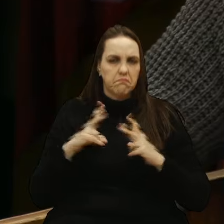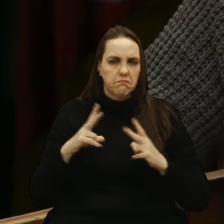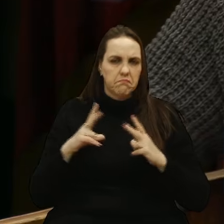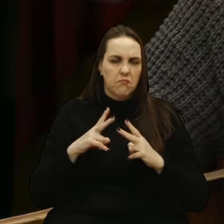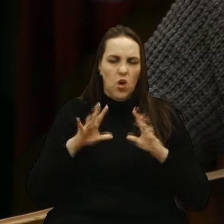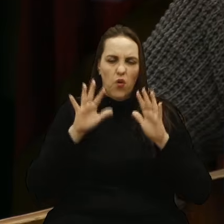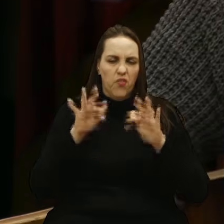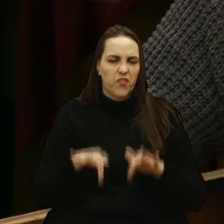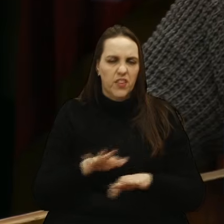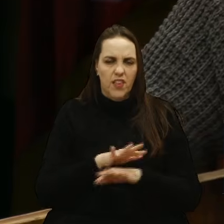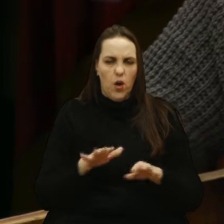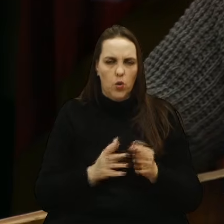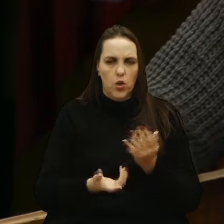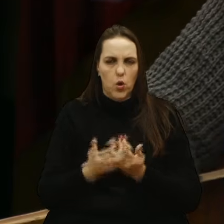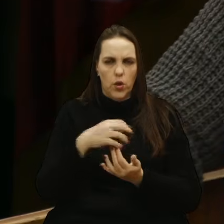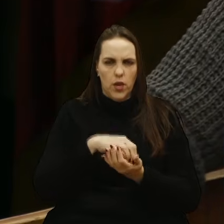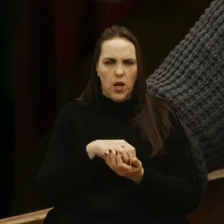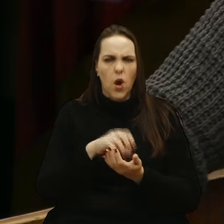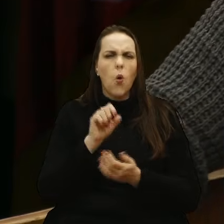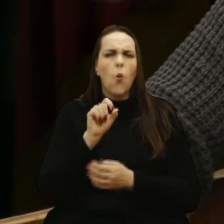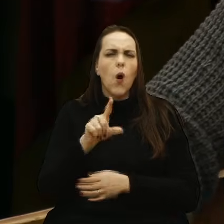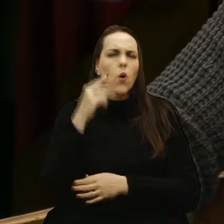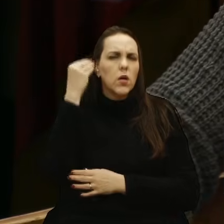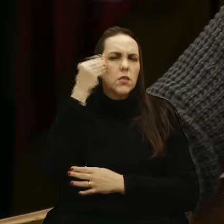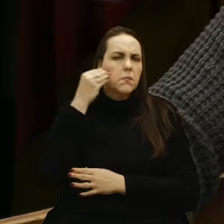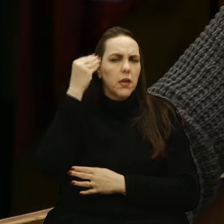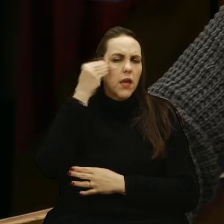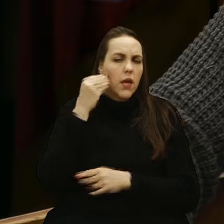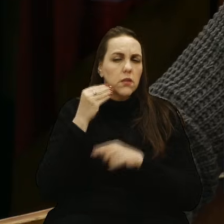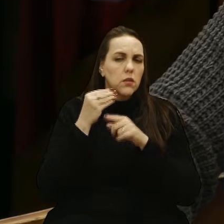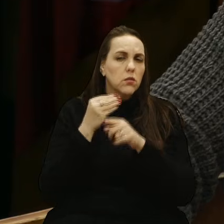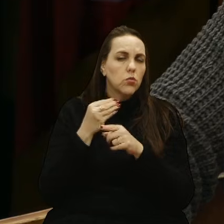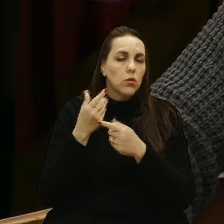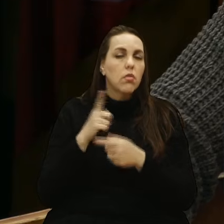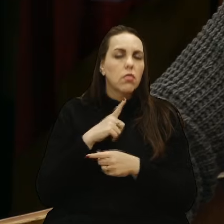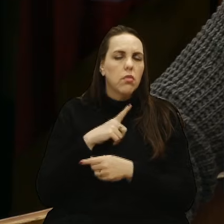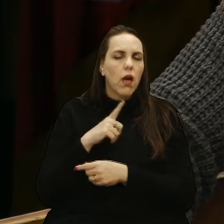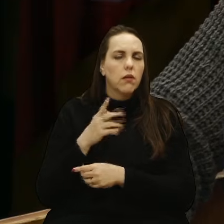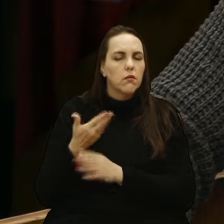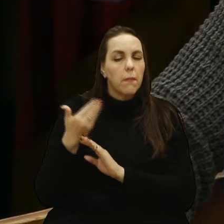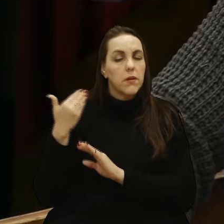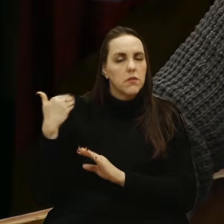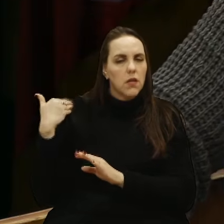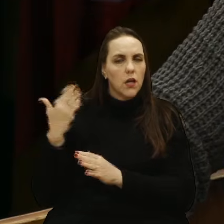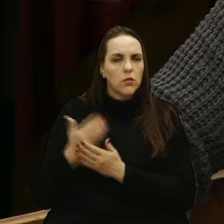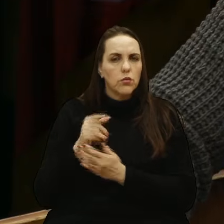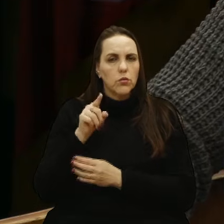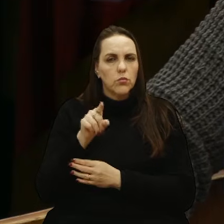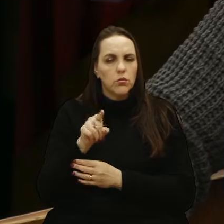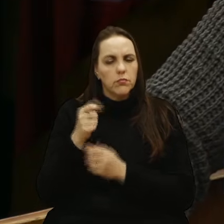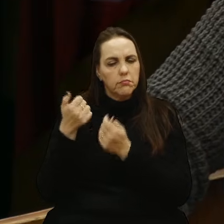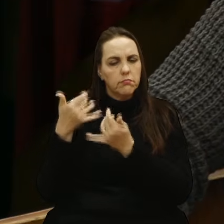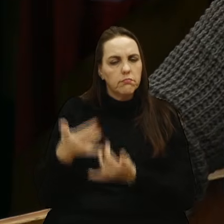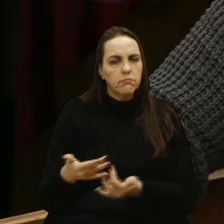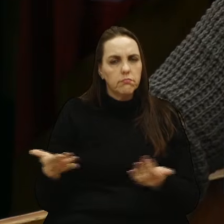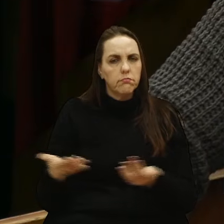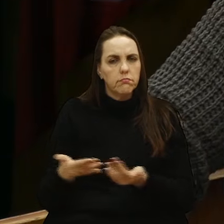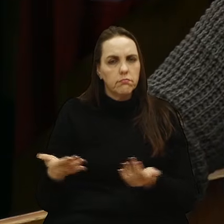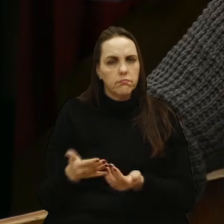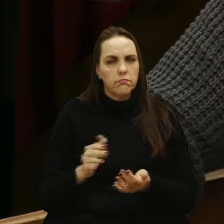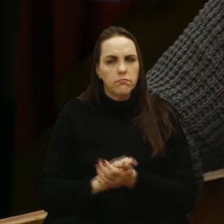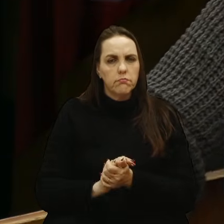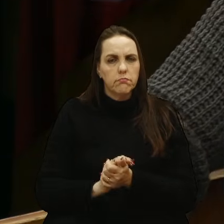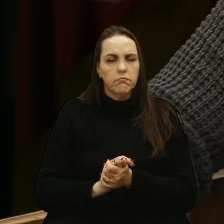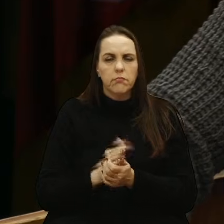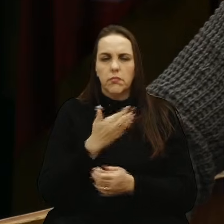extinção dela. Qual a experiência que o senhor traz na sua bagagem lá do passado, que o senhor coloca hoje justamente para